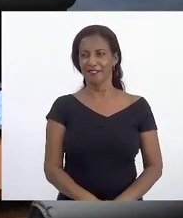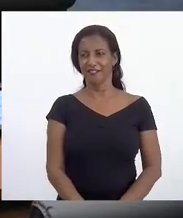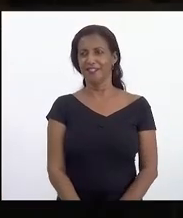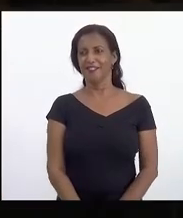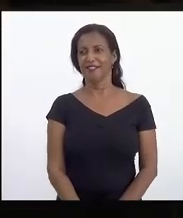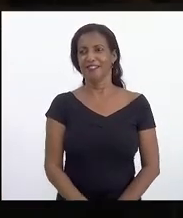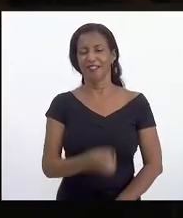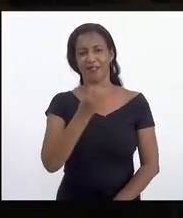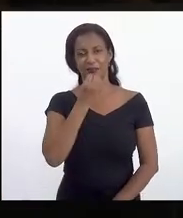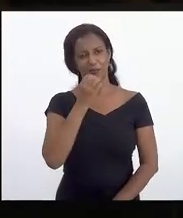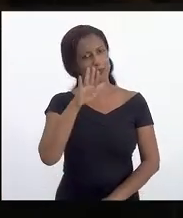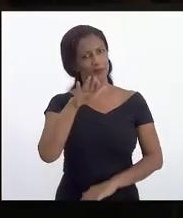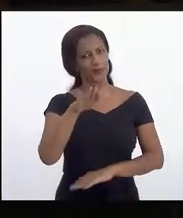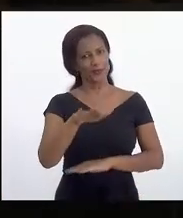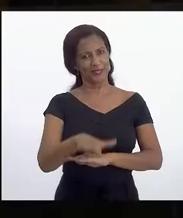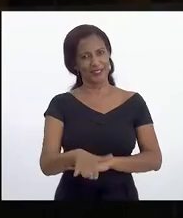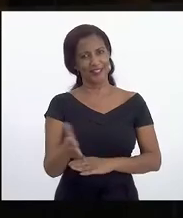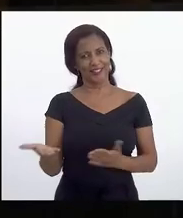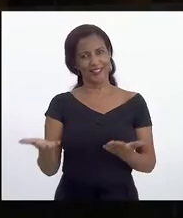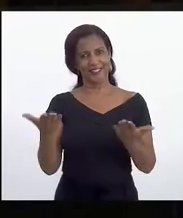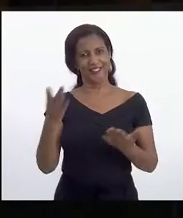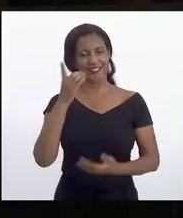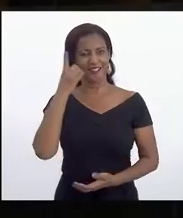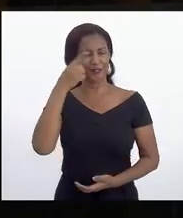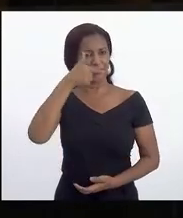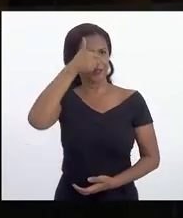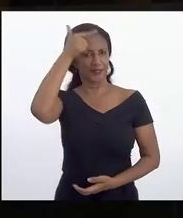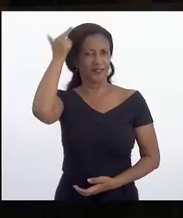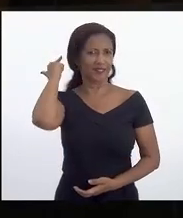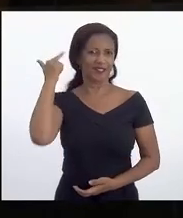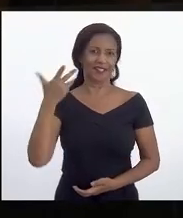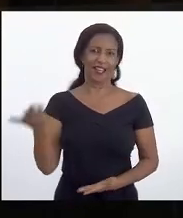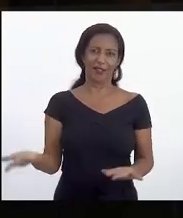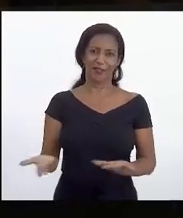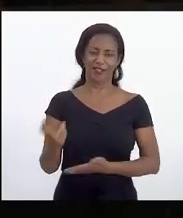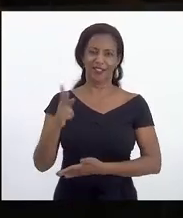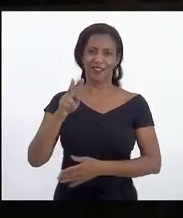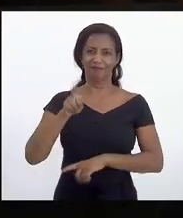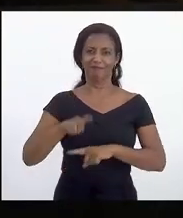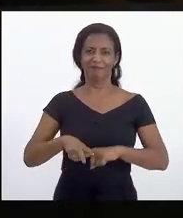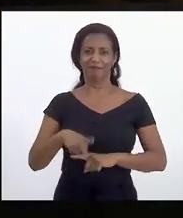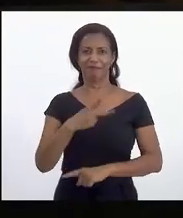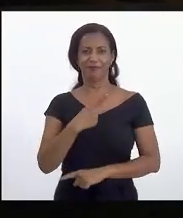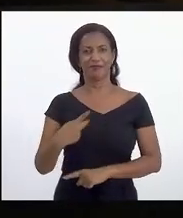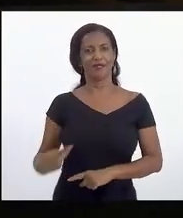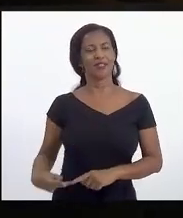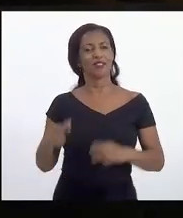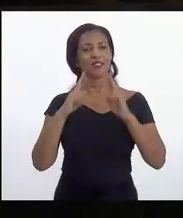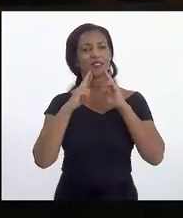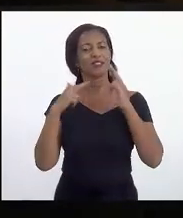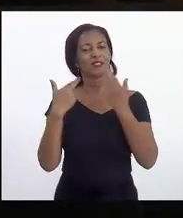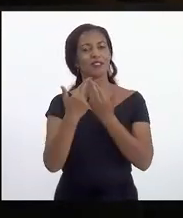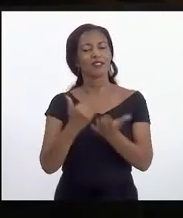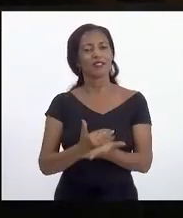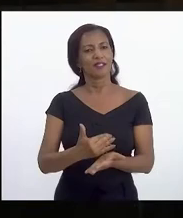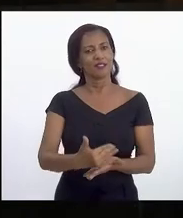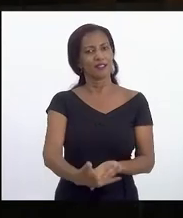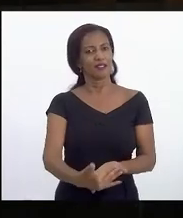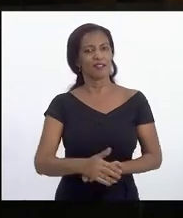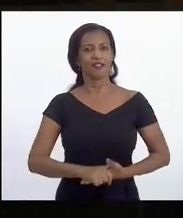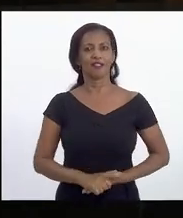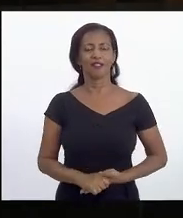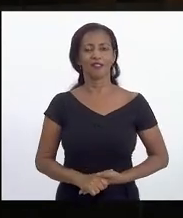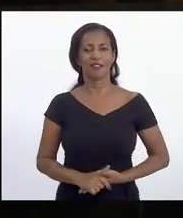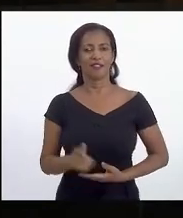é uma boa tarde Nobre Deputado Luiz Paulo que ora Preside esse expediente Inicial